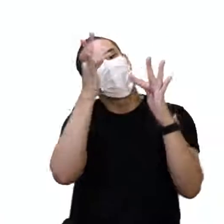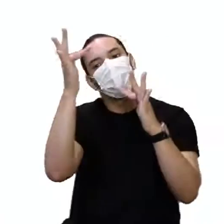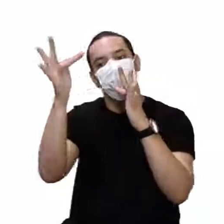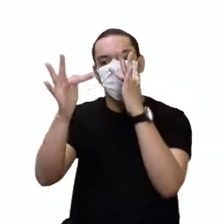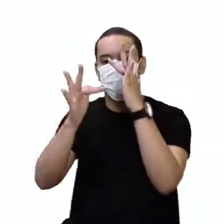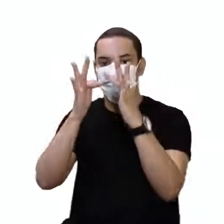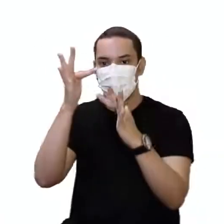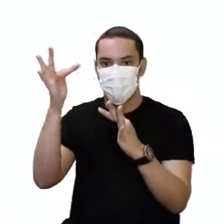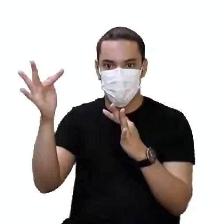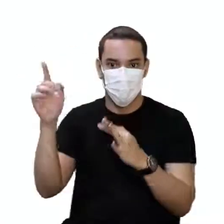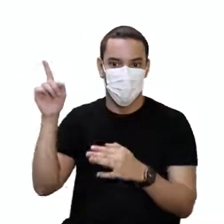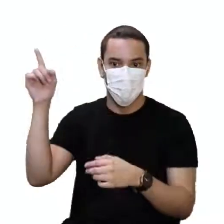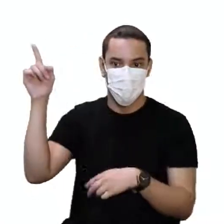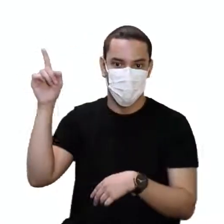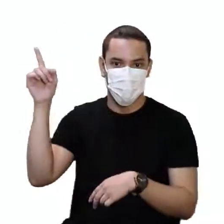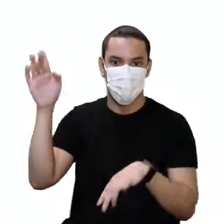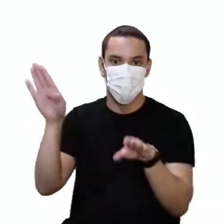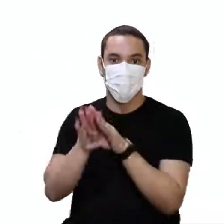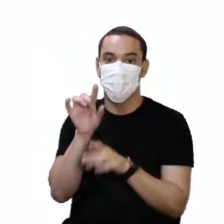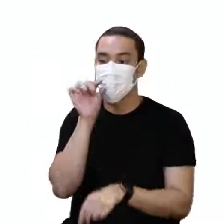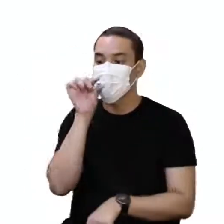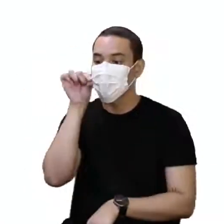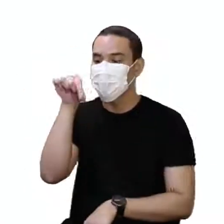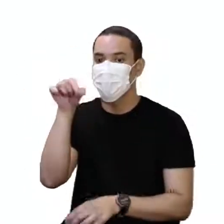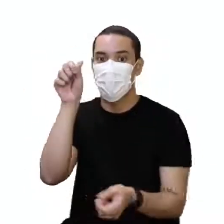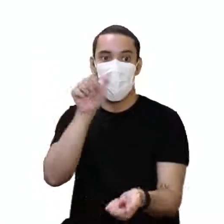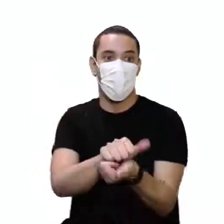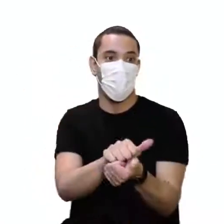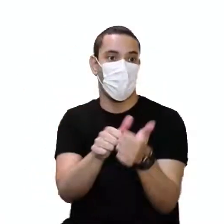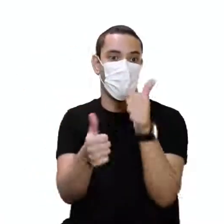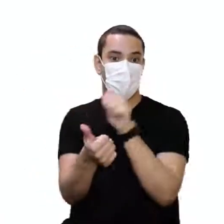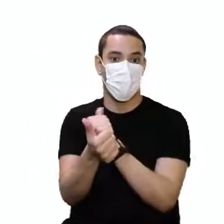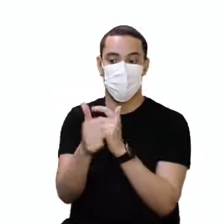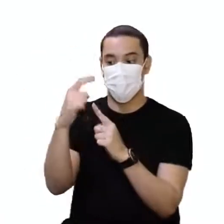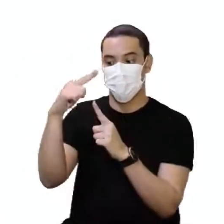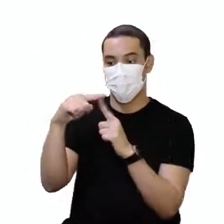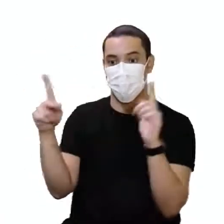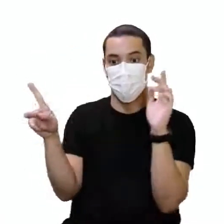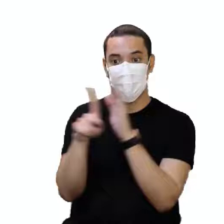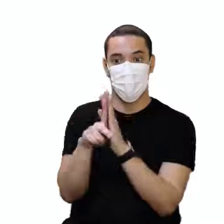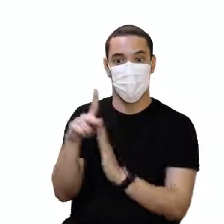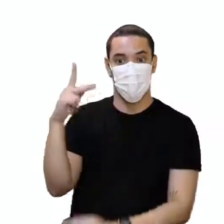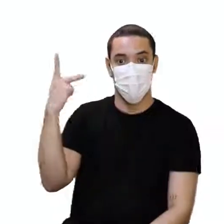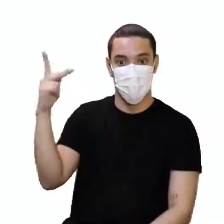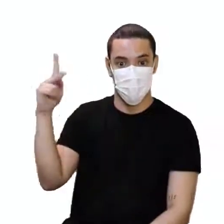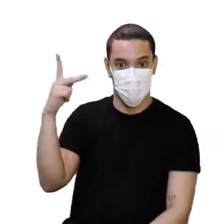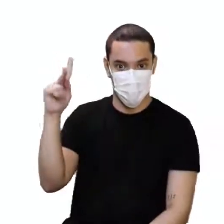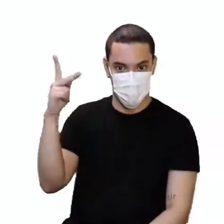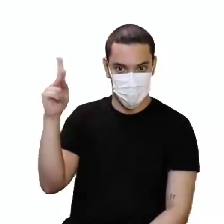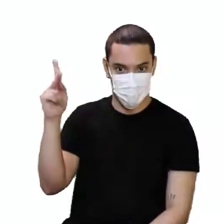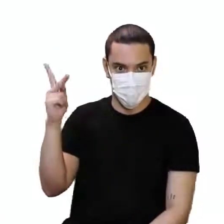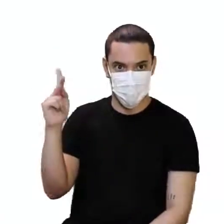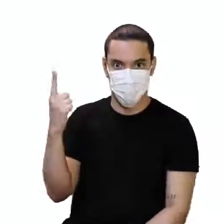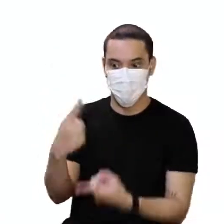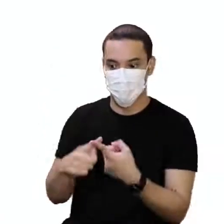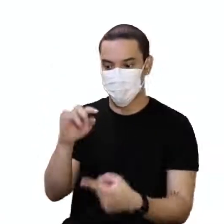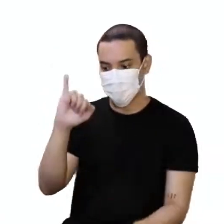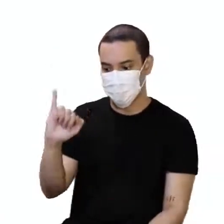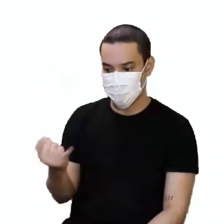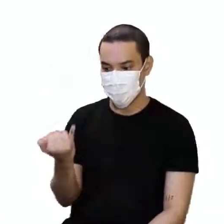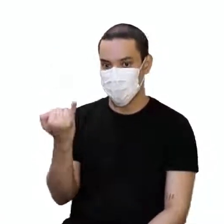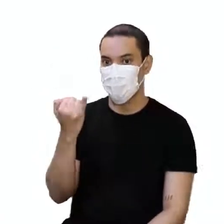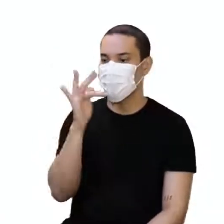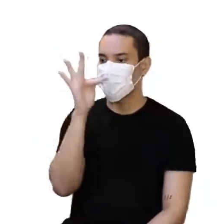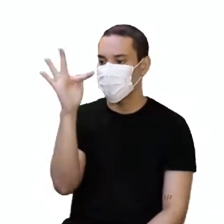floridas, né, e com os bicos adaptados para o seu tipo, tá? Que se alimenta de néctar, né? E também pode